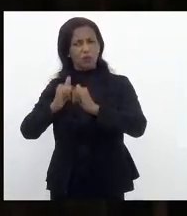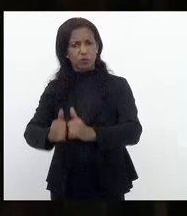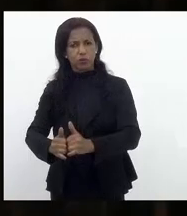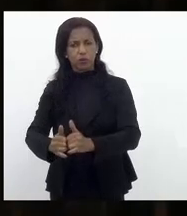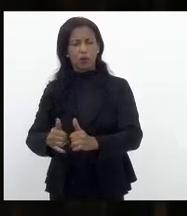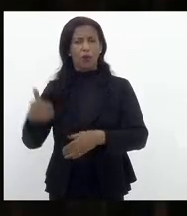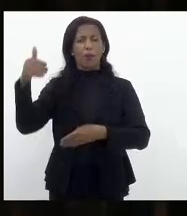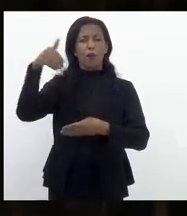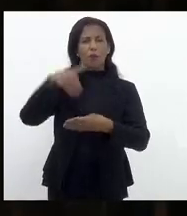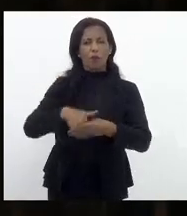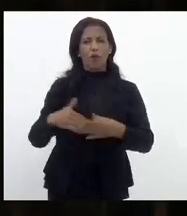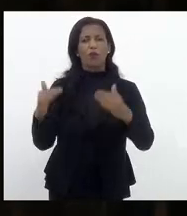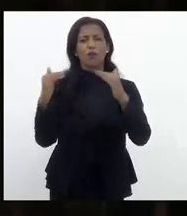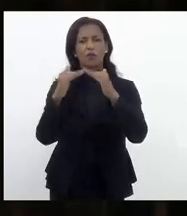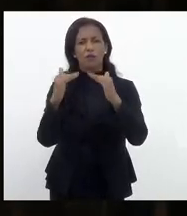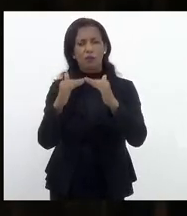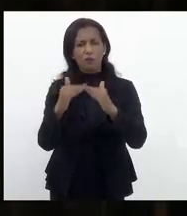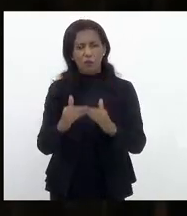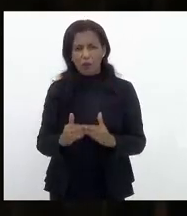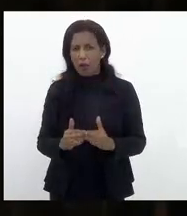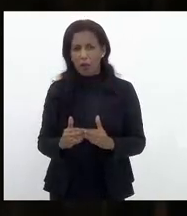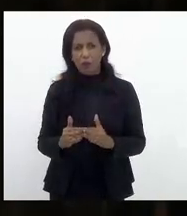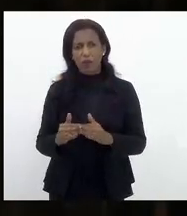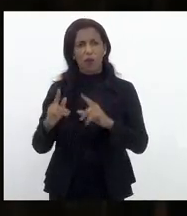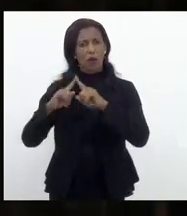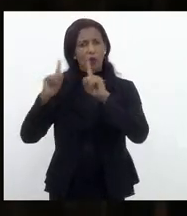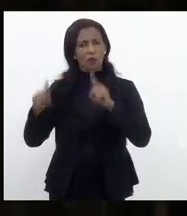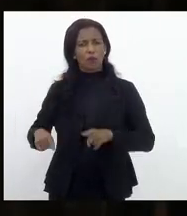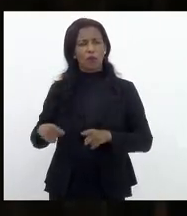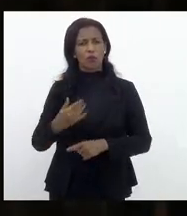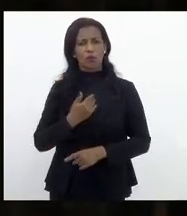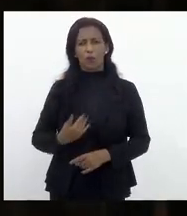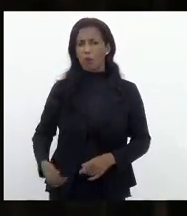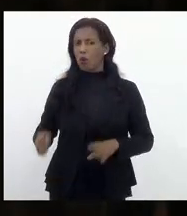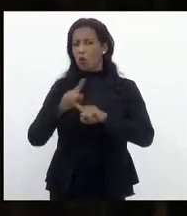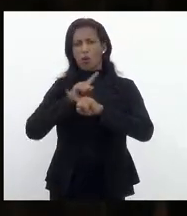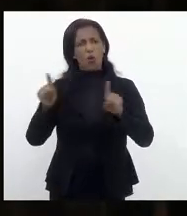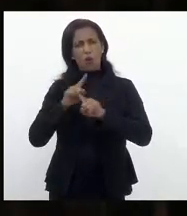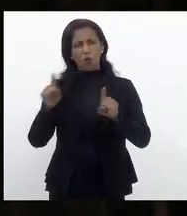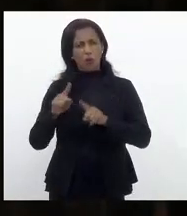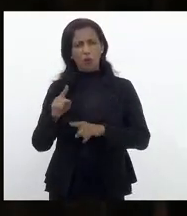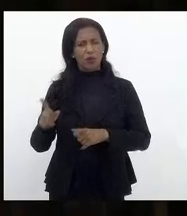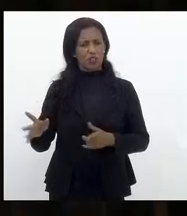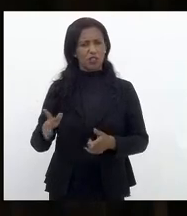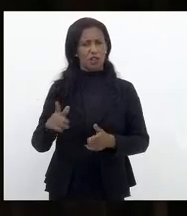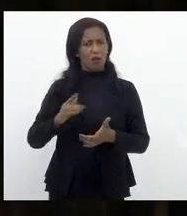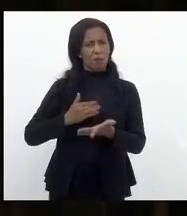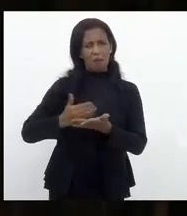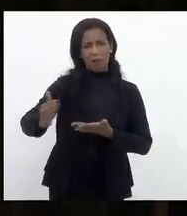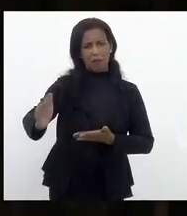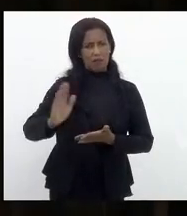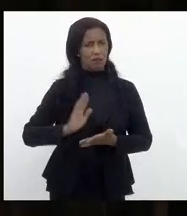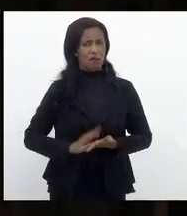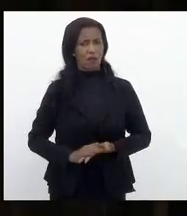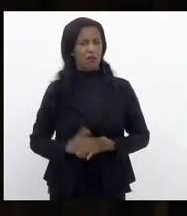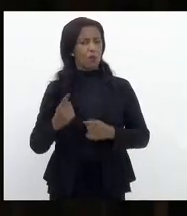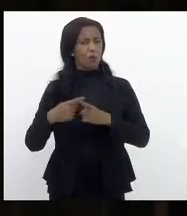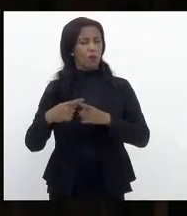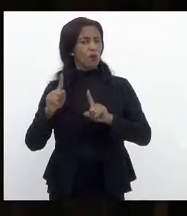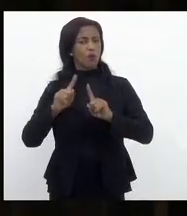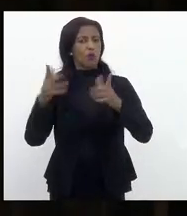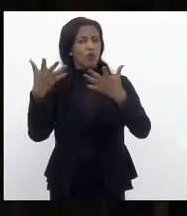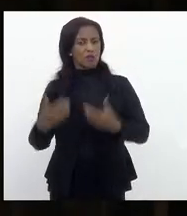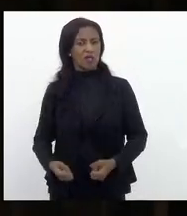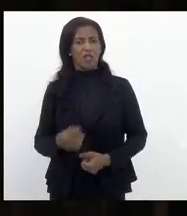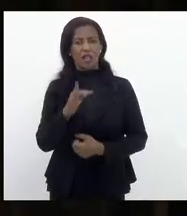o meu voto será favorável em condicionar o servidor público não deixaria que uma aberração o Saci como não Vou permitir